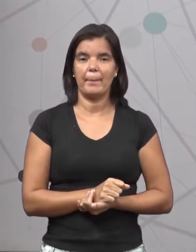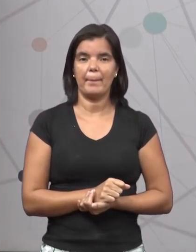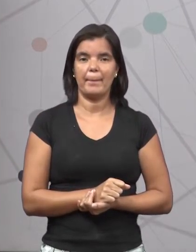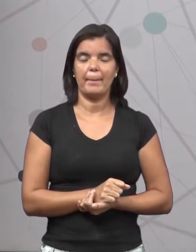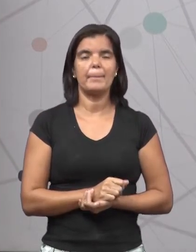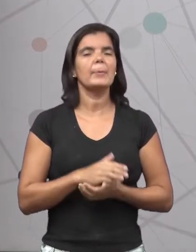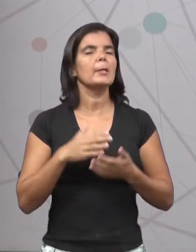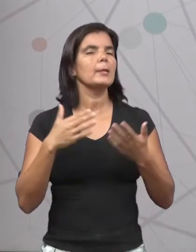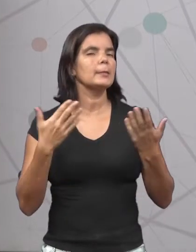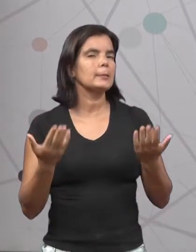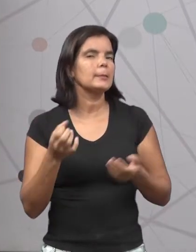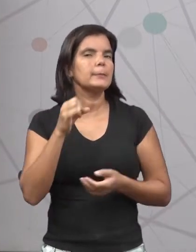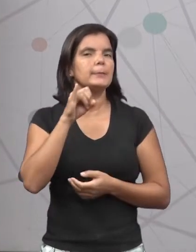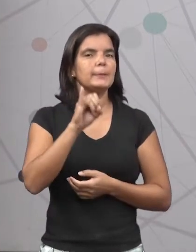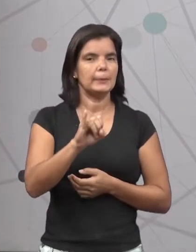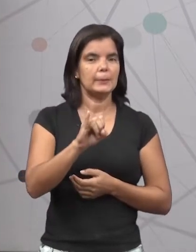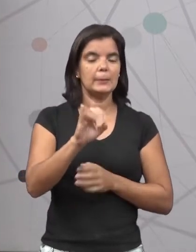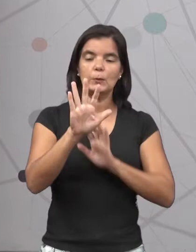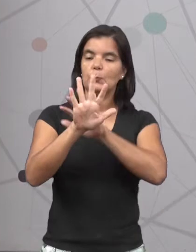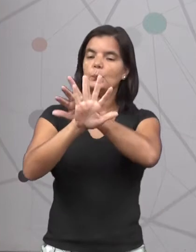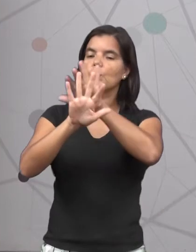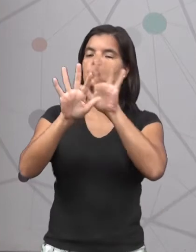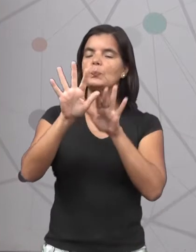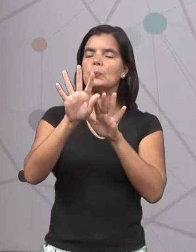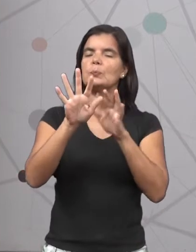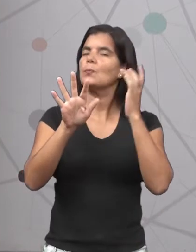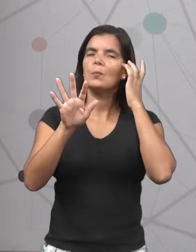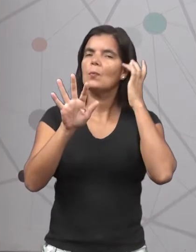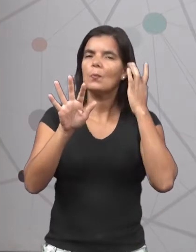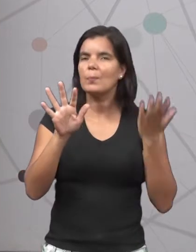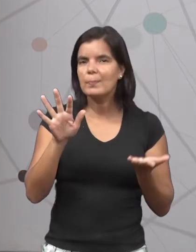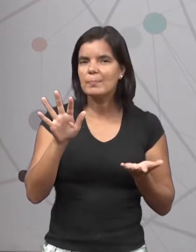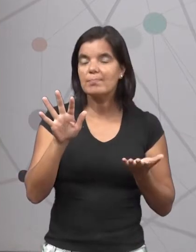E que tal se for com o palmo? O que você acha?